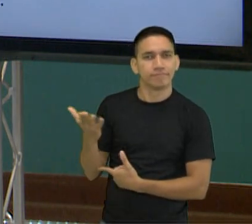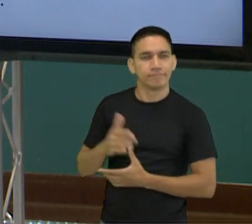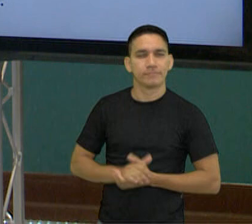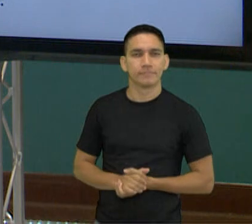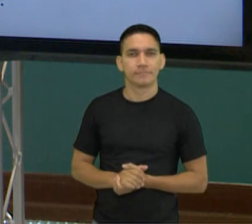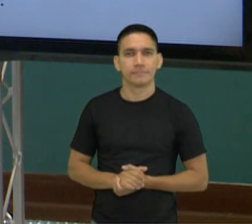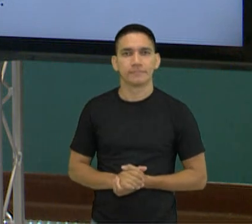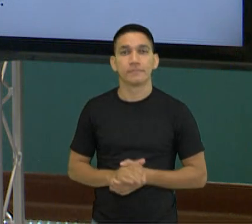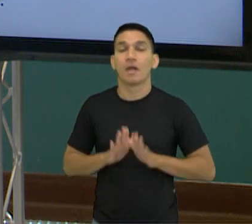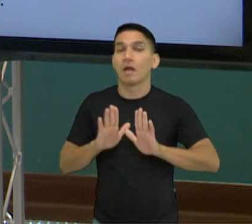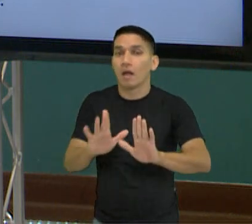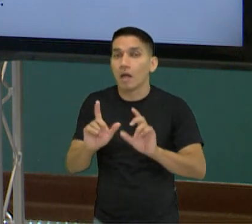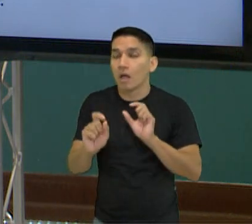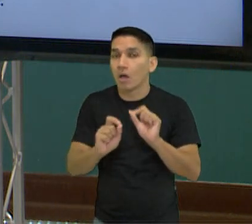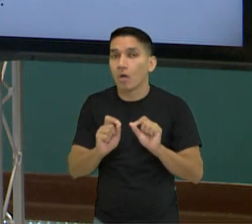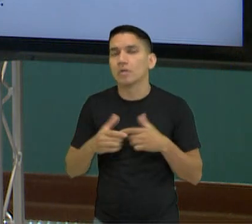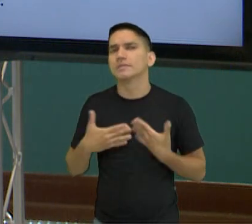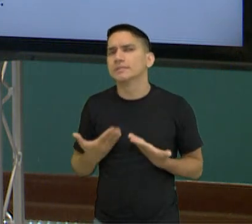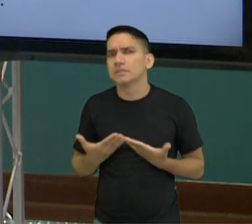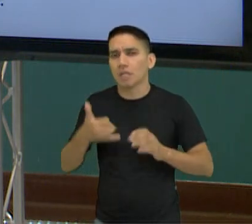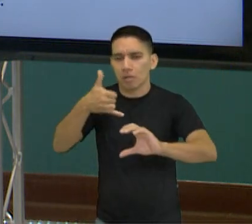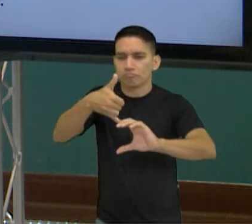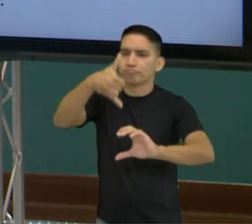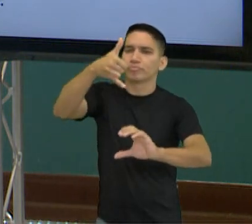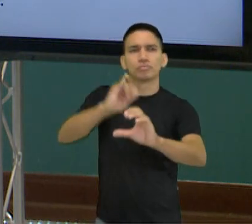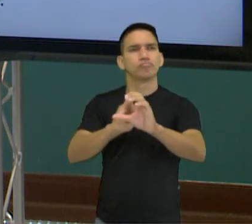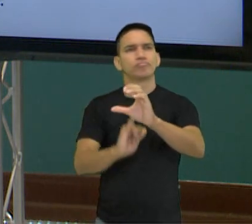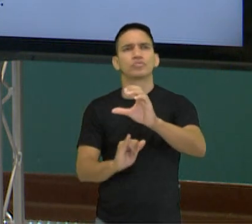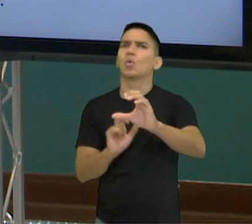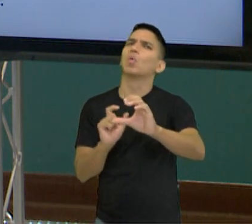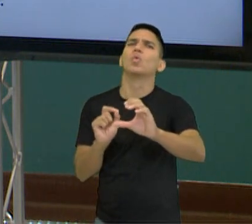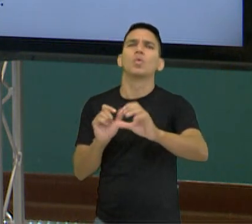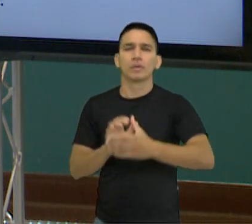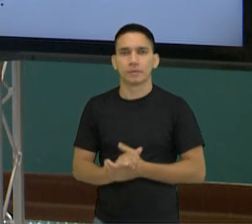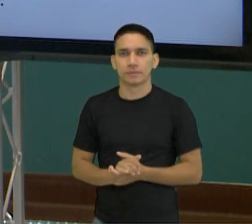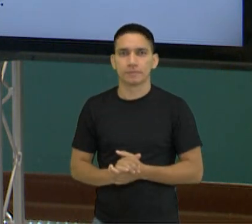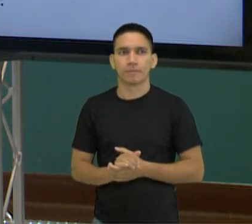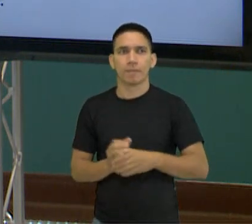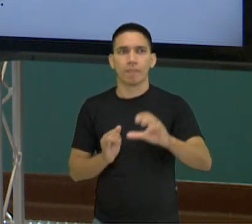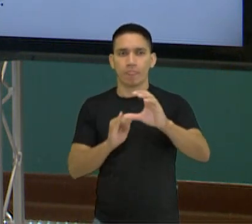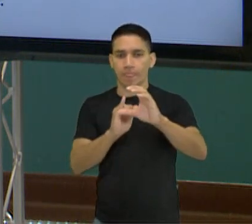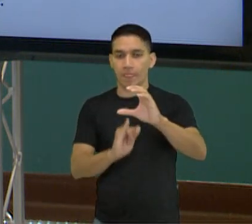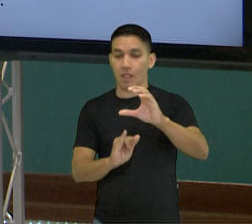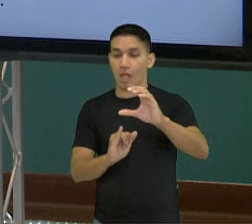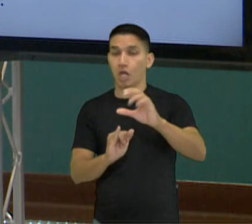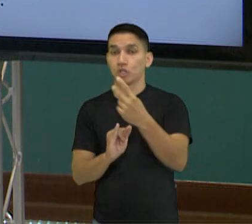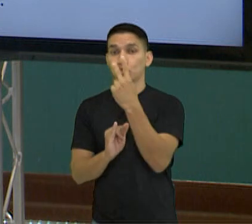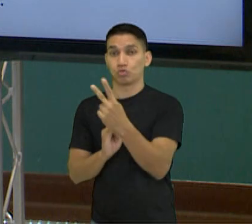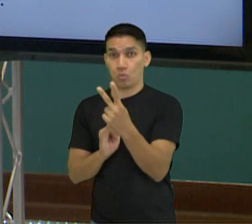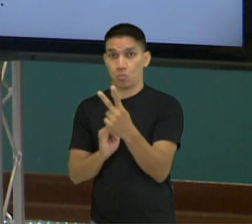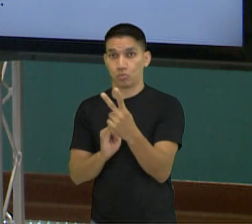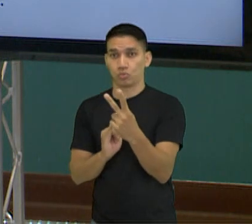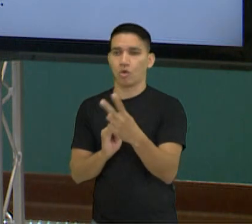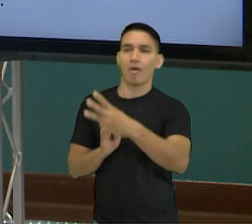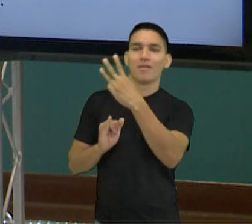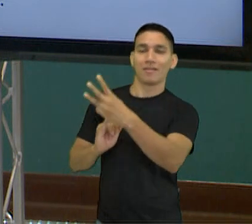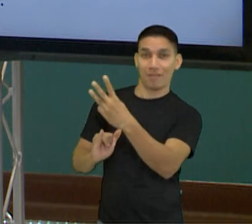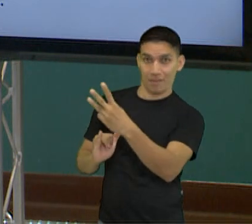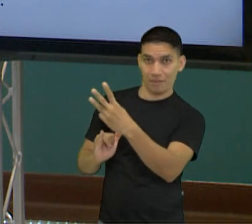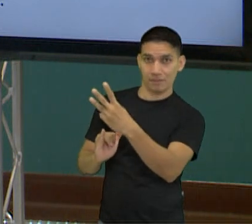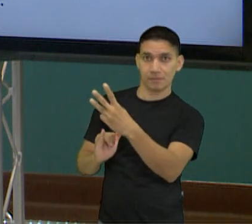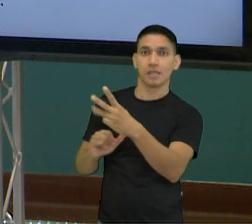pentano. Agora, e os radicais? Os radicais no carbono 2, no carbono 3